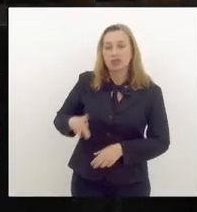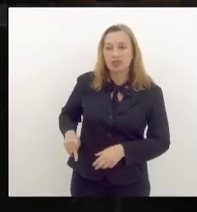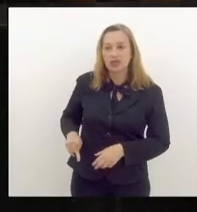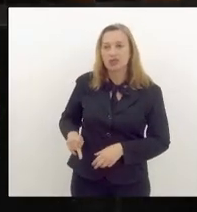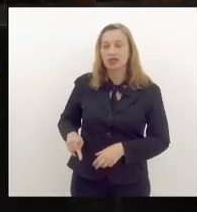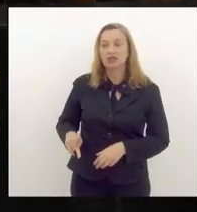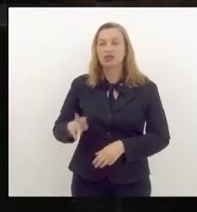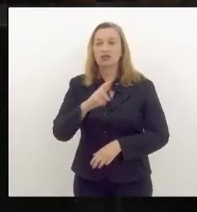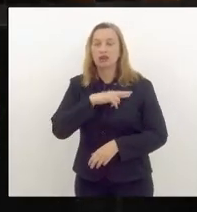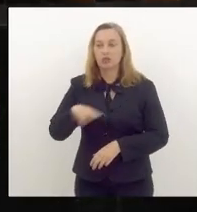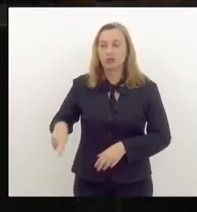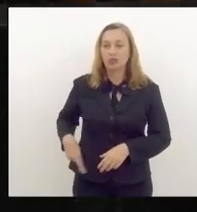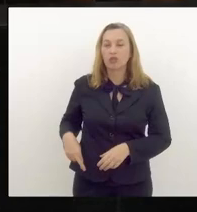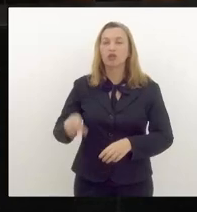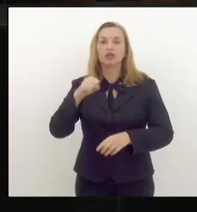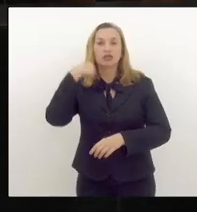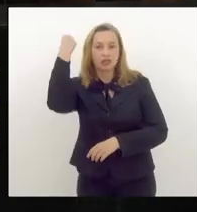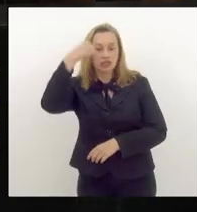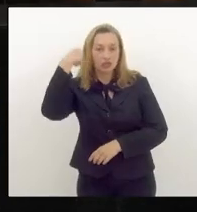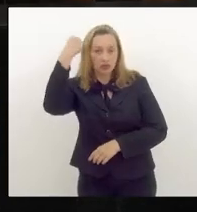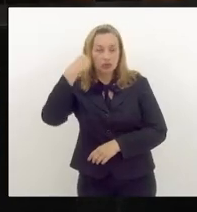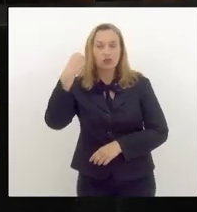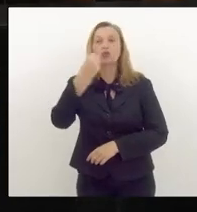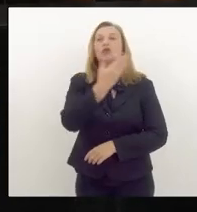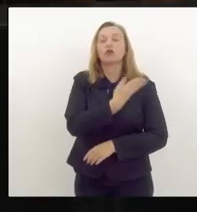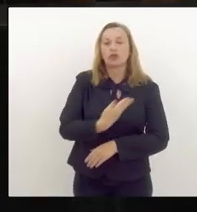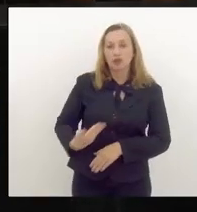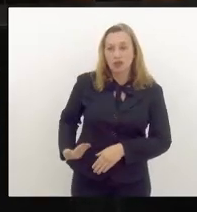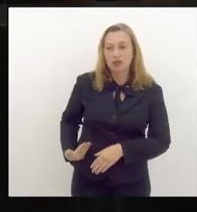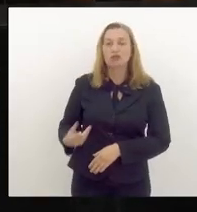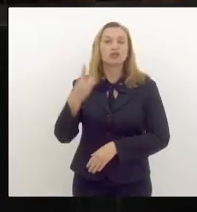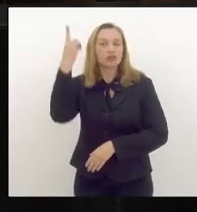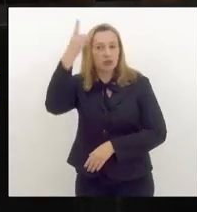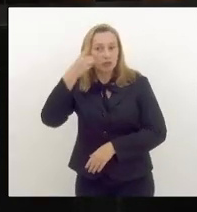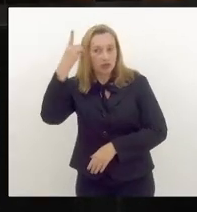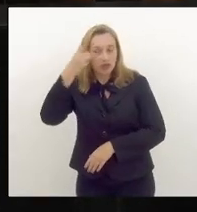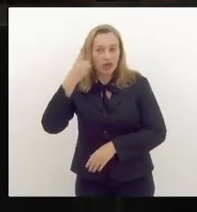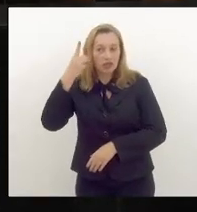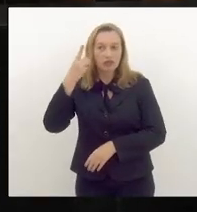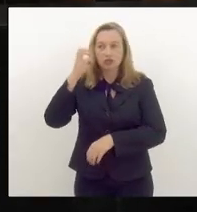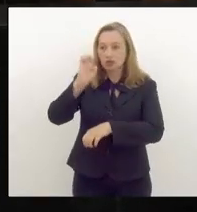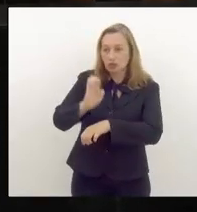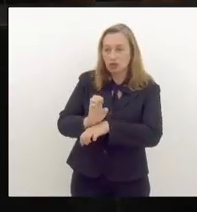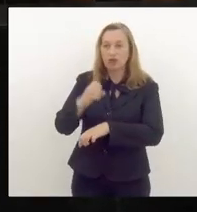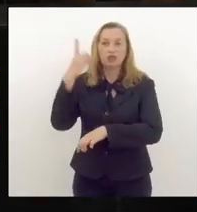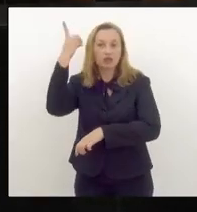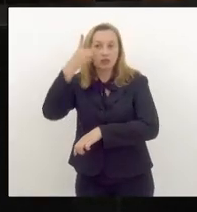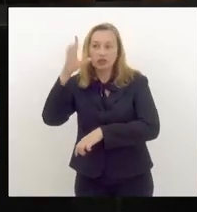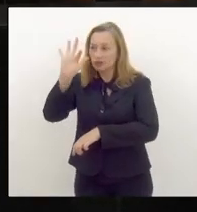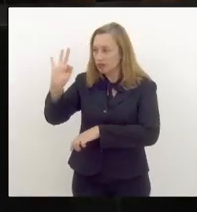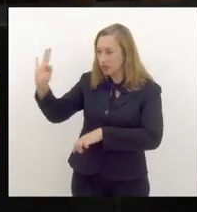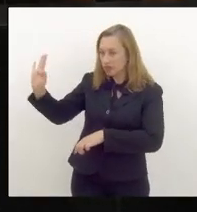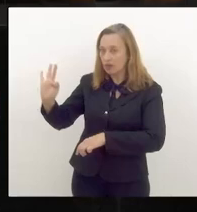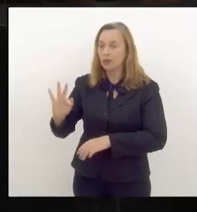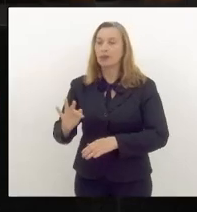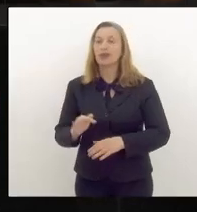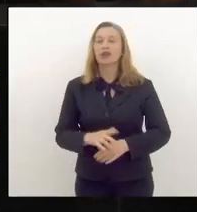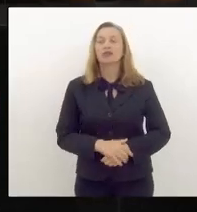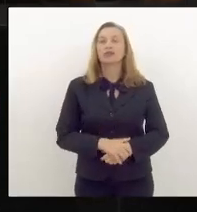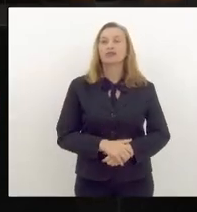República de Senador Governador deputado federal e deputado estadual e encaminharam